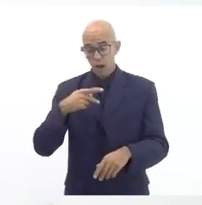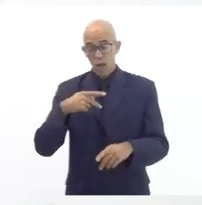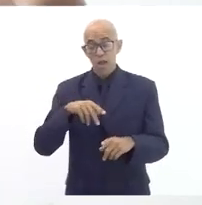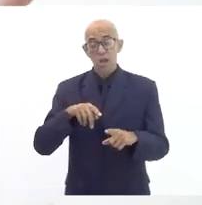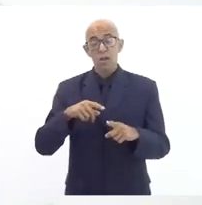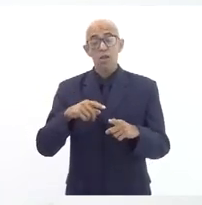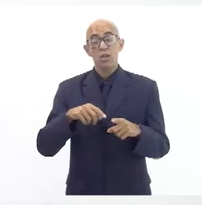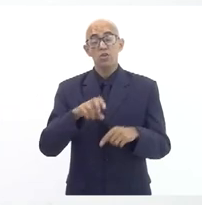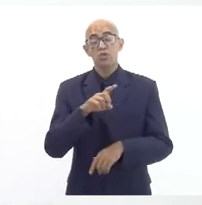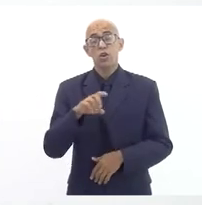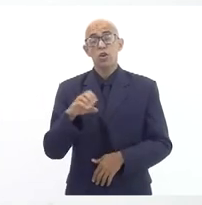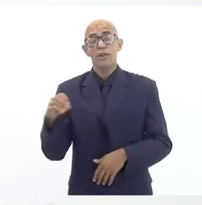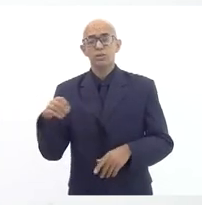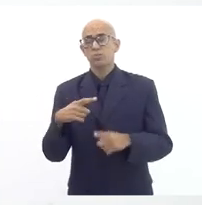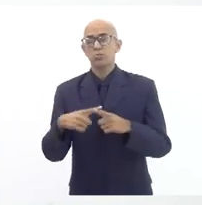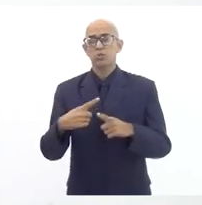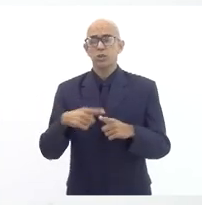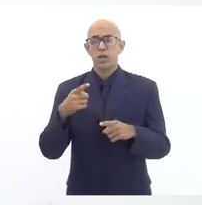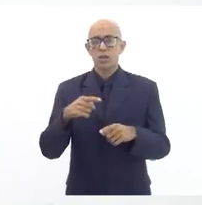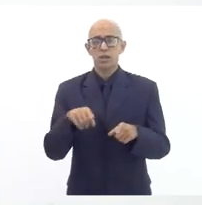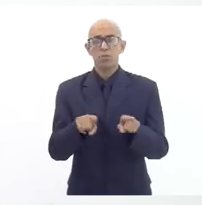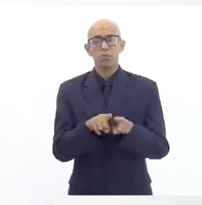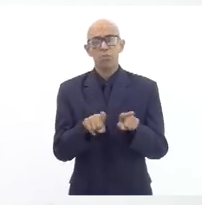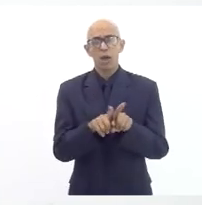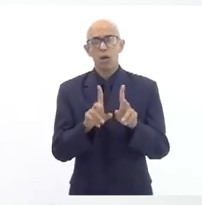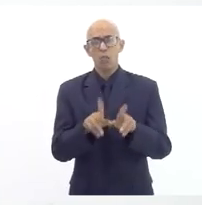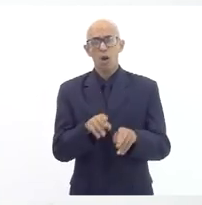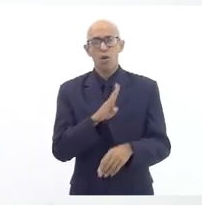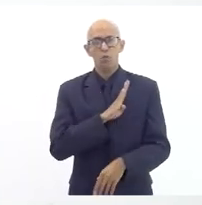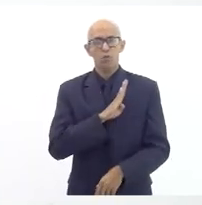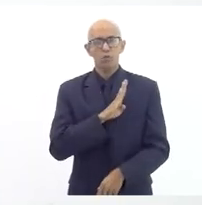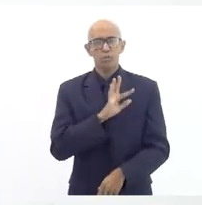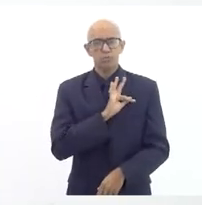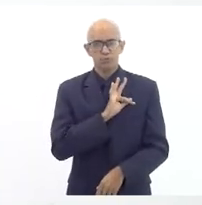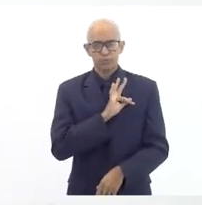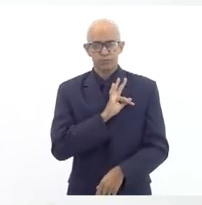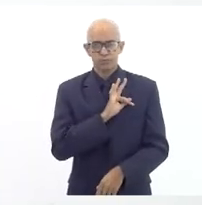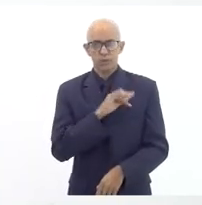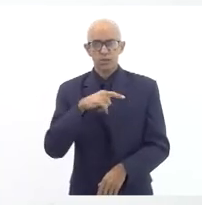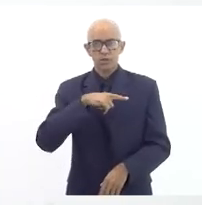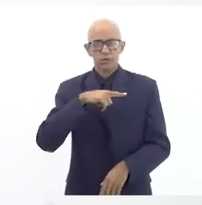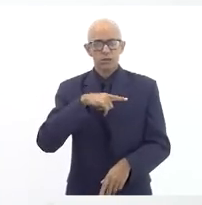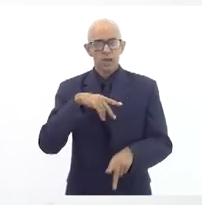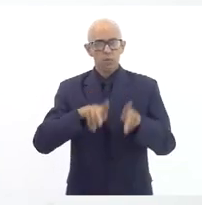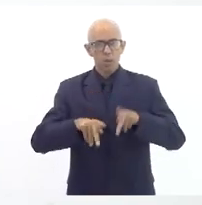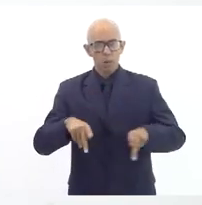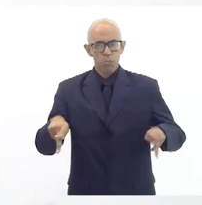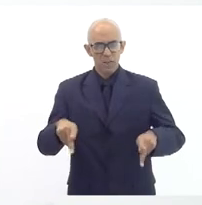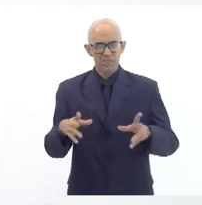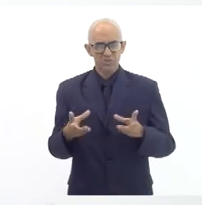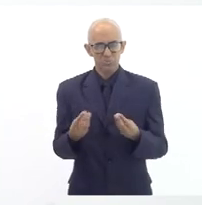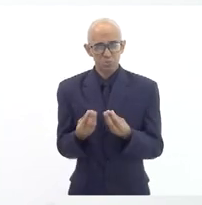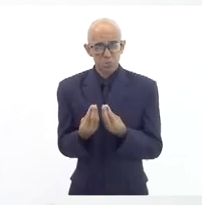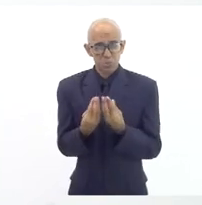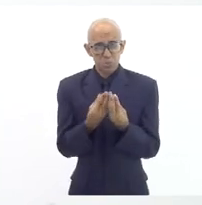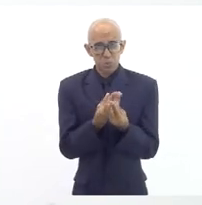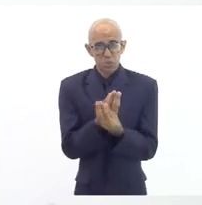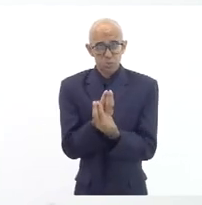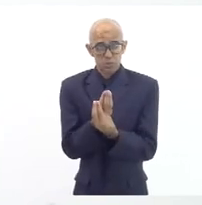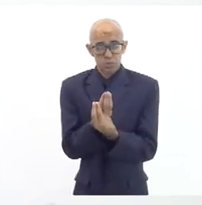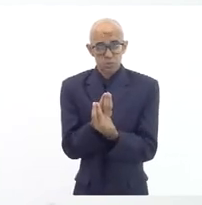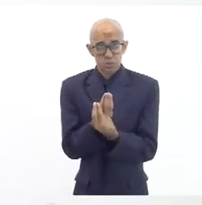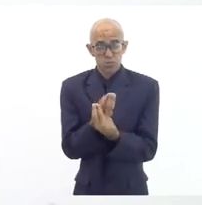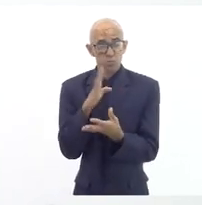exemplo da região metropolitana, da Baixada Fluminense, detém um grande contingente populacional e, sobretudo, aqueles que efetivamente